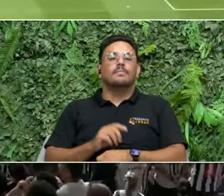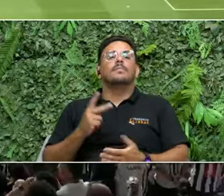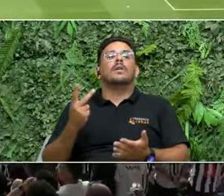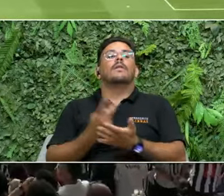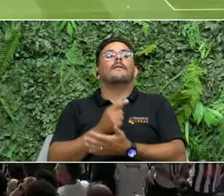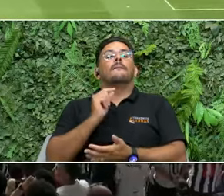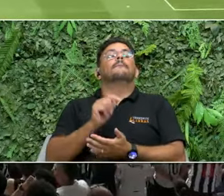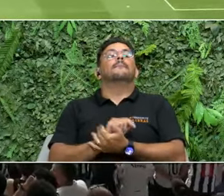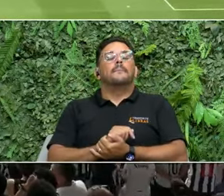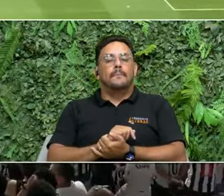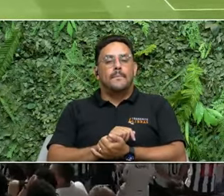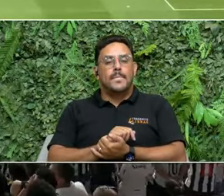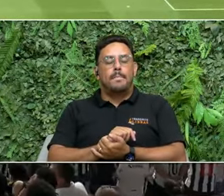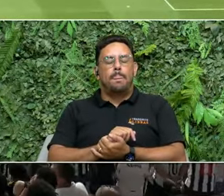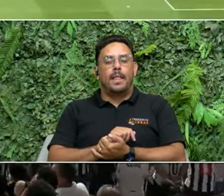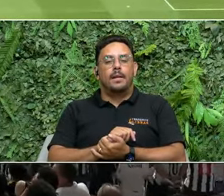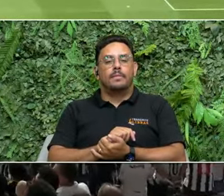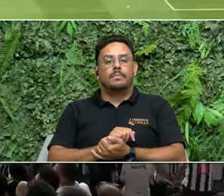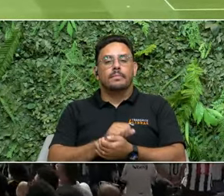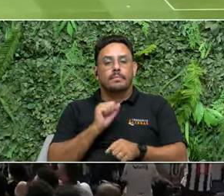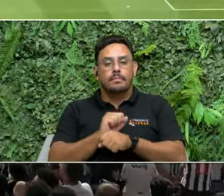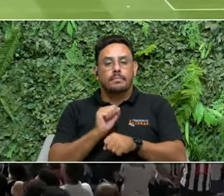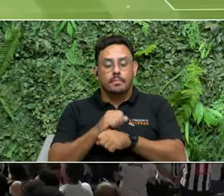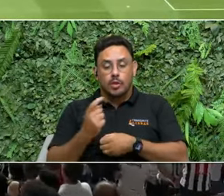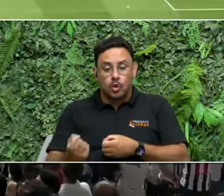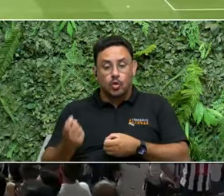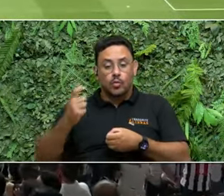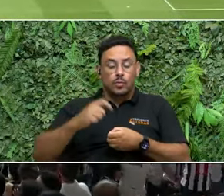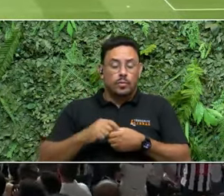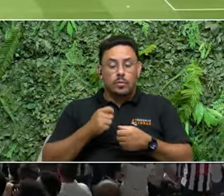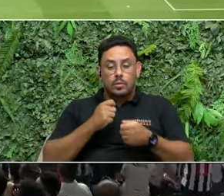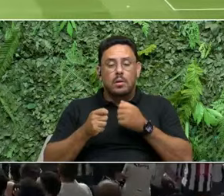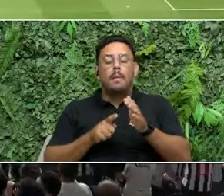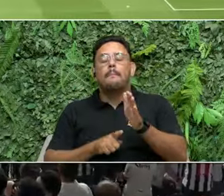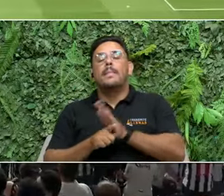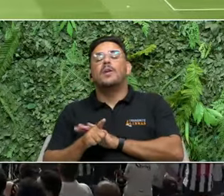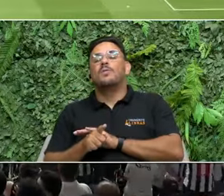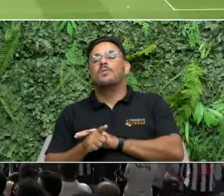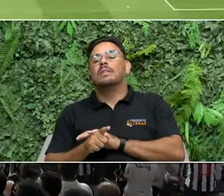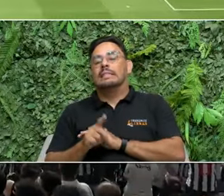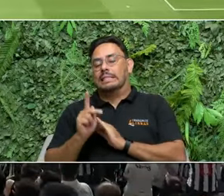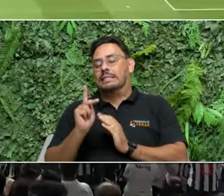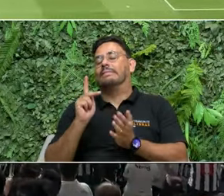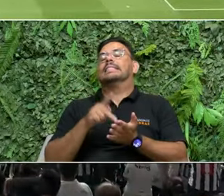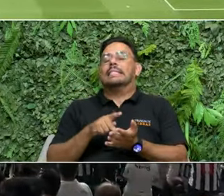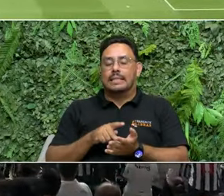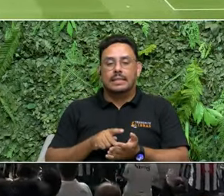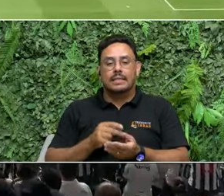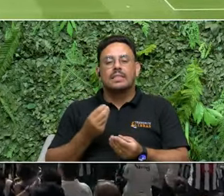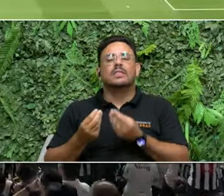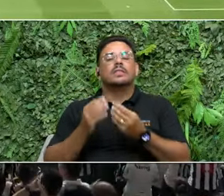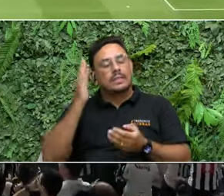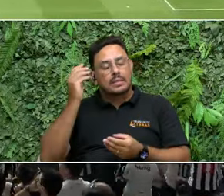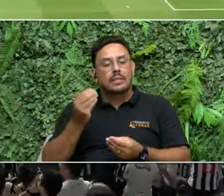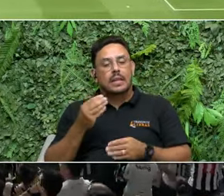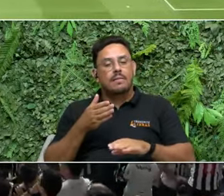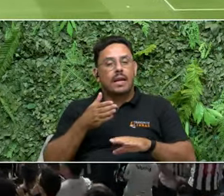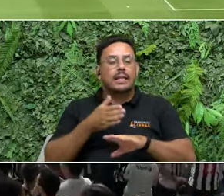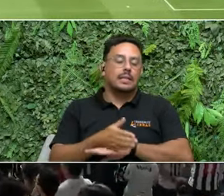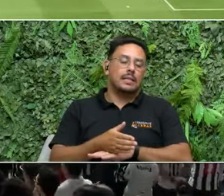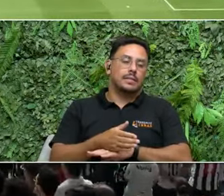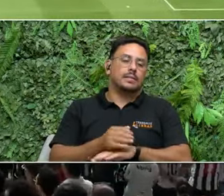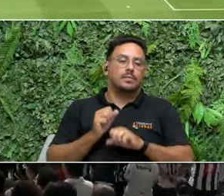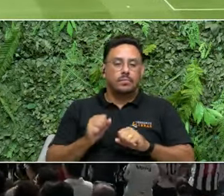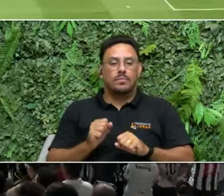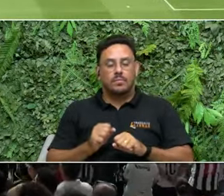aí é daqui a pouco tem pros nossos comentaristas aquela pergunta clássica não é quem certamente vai entrar quem